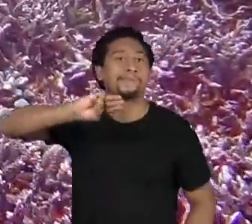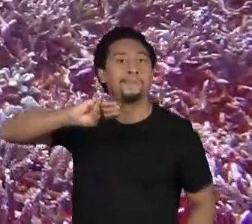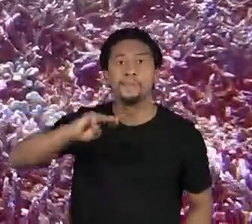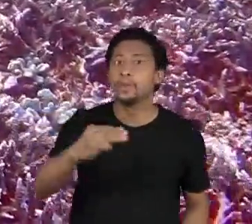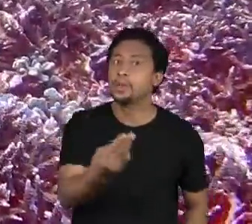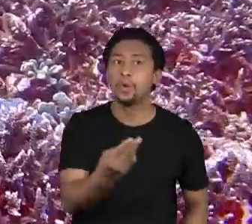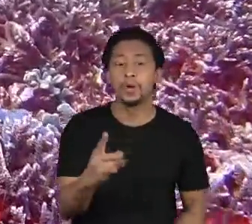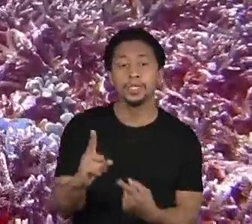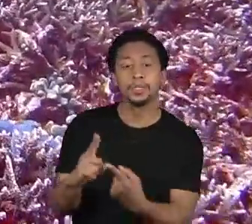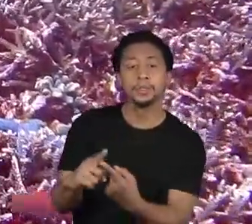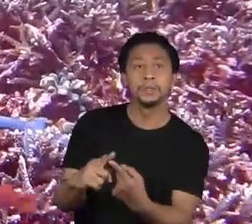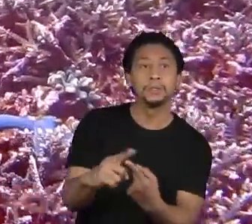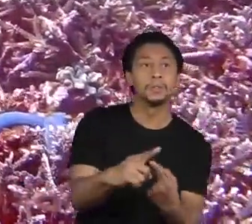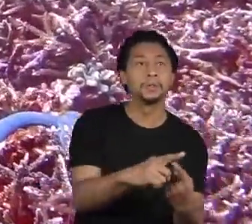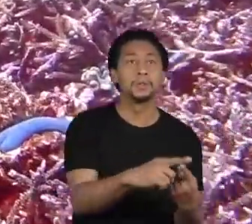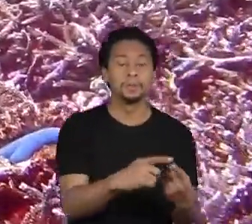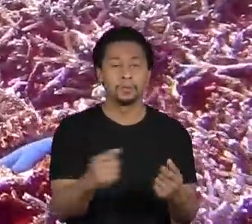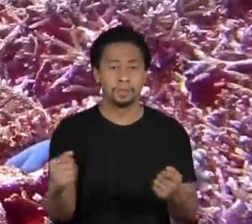descritas, conhecidas.